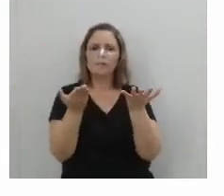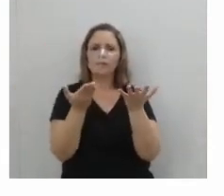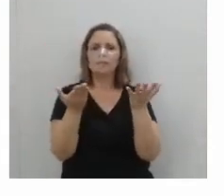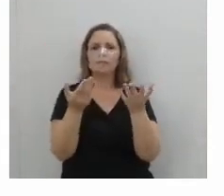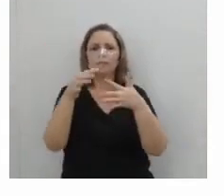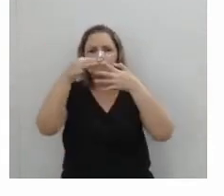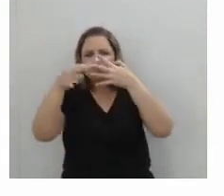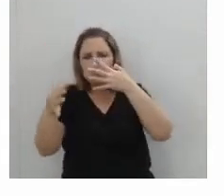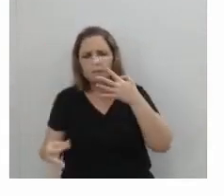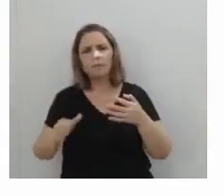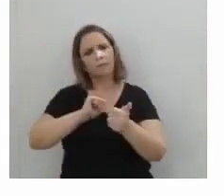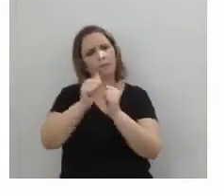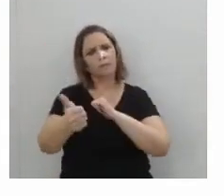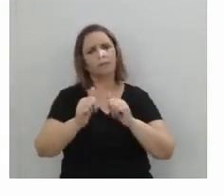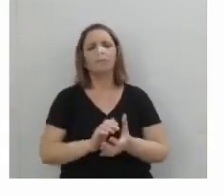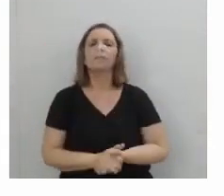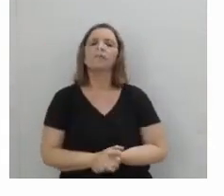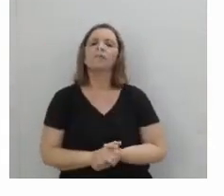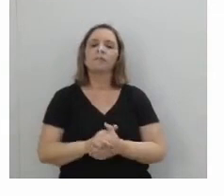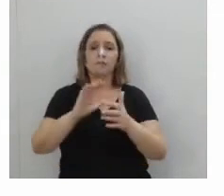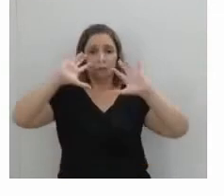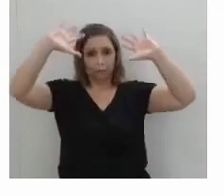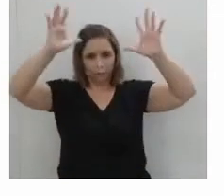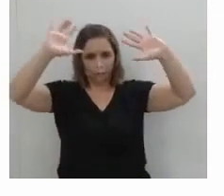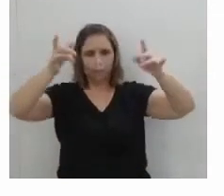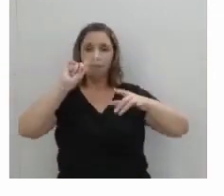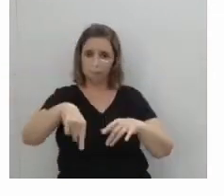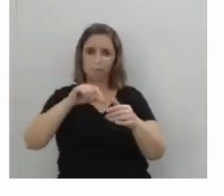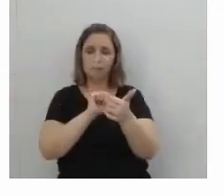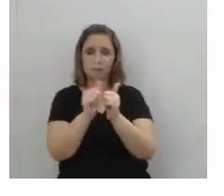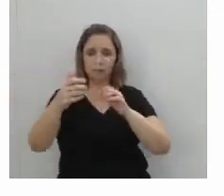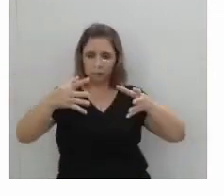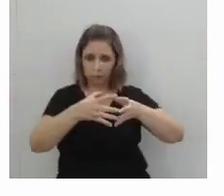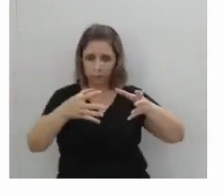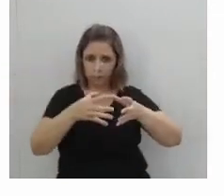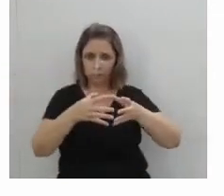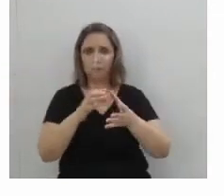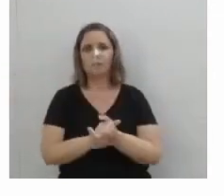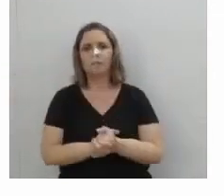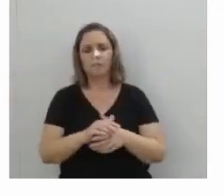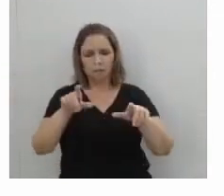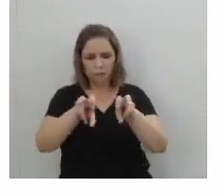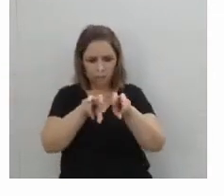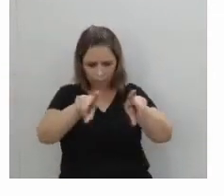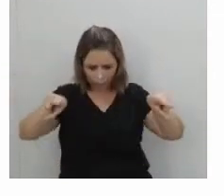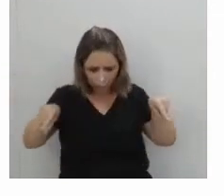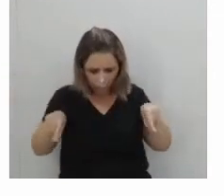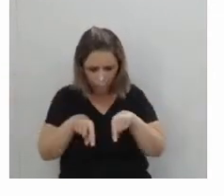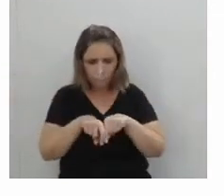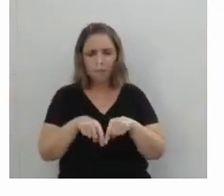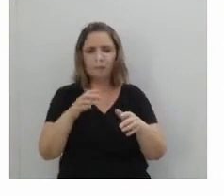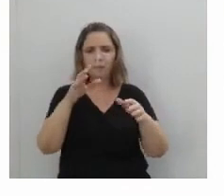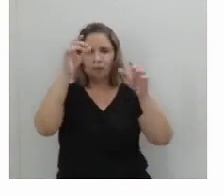as características desse esporte. O voleibol é um esporte coletivo praticado em quadra, então